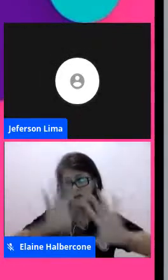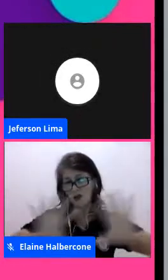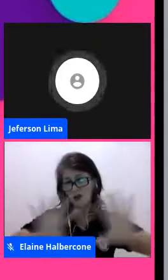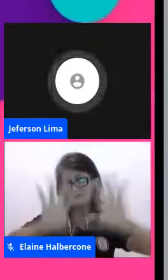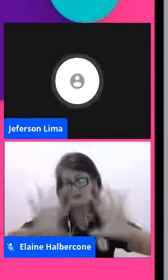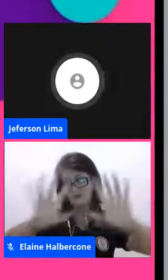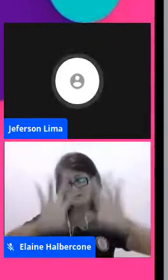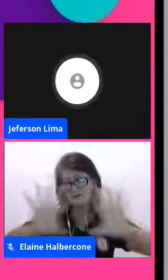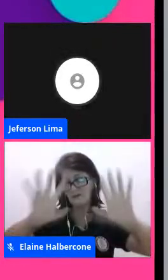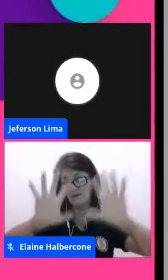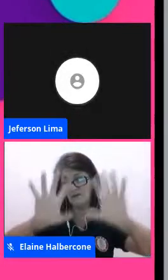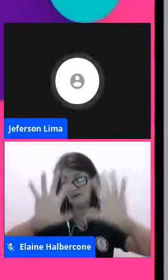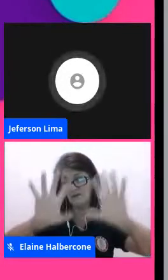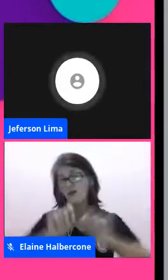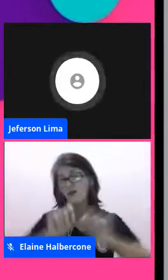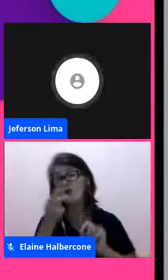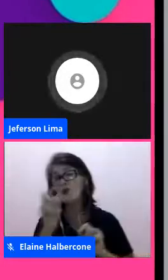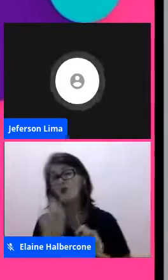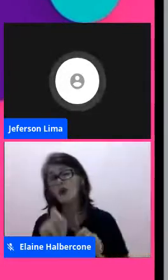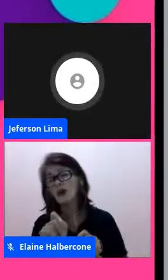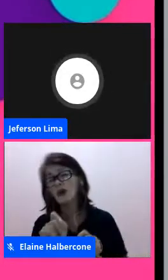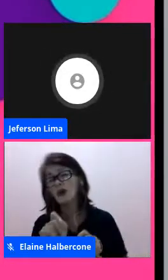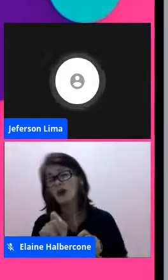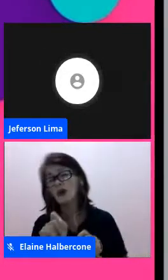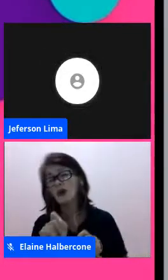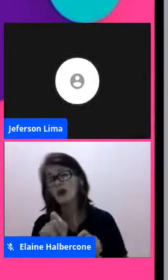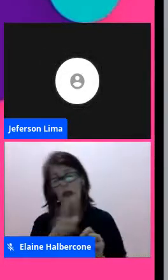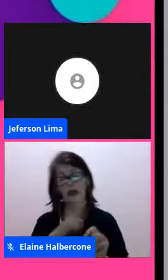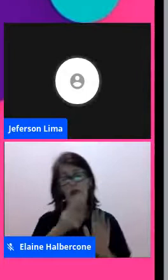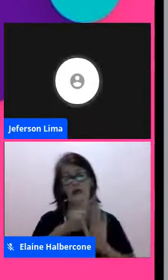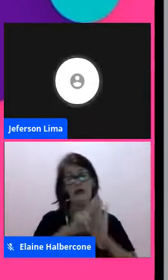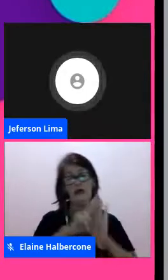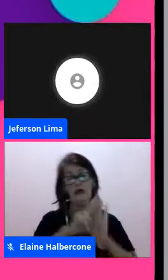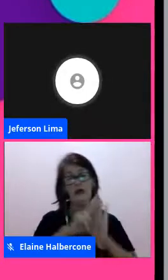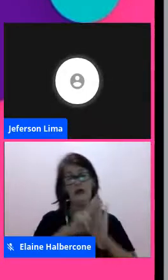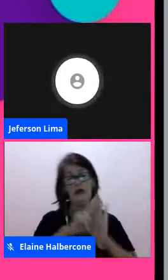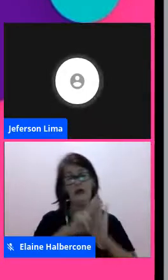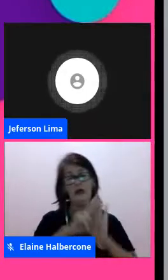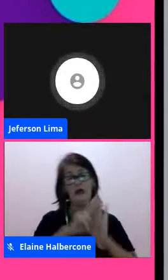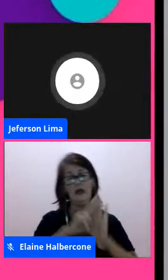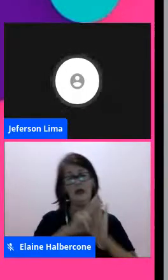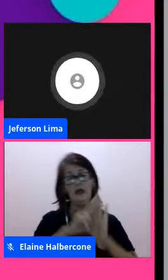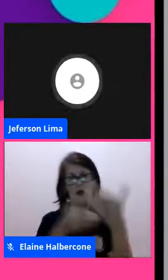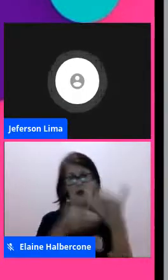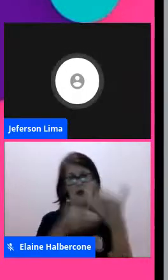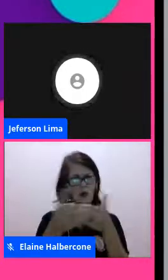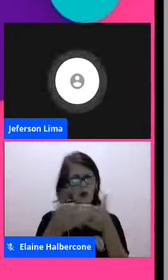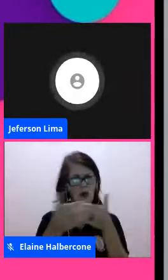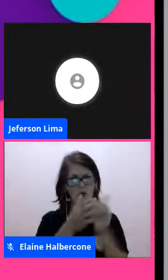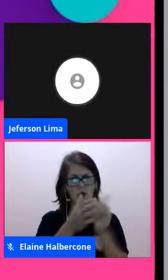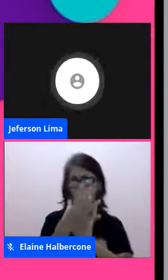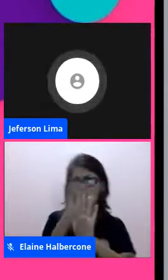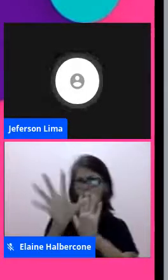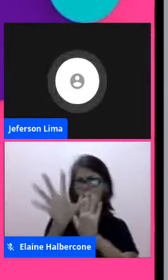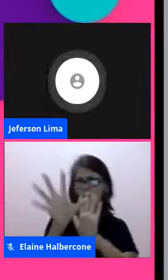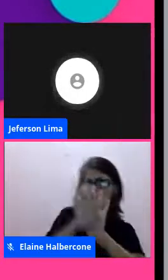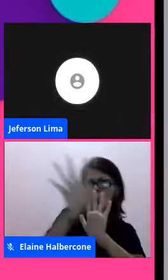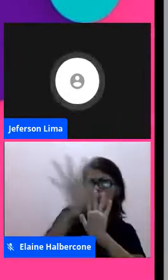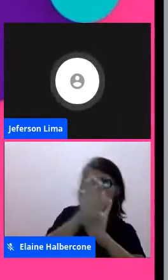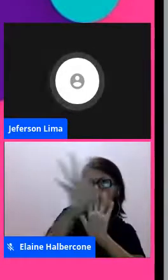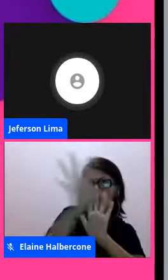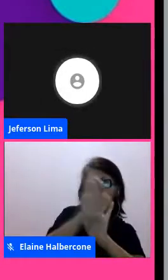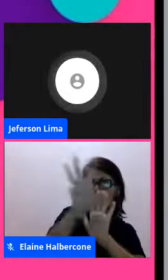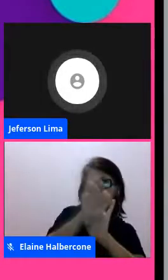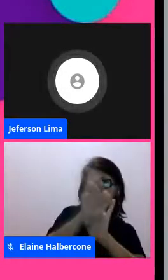me situou aqui foi que ele tem que criar regra de segurança. Porque senão qualquer pessoa pode copiar as configurações do meu banco de dados